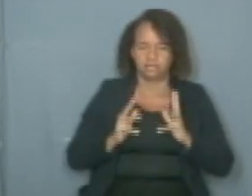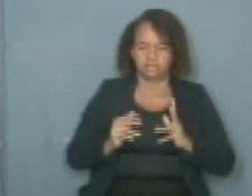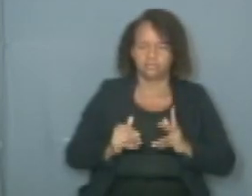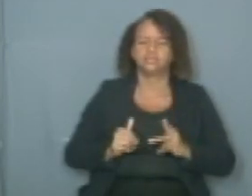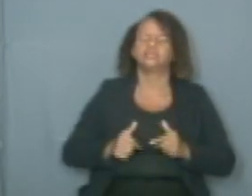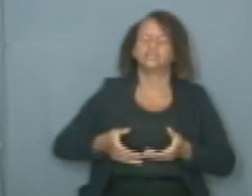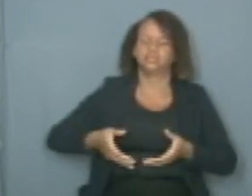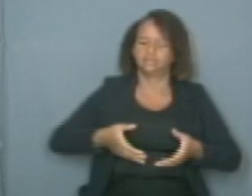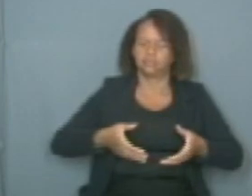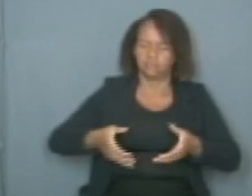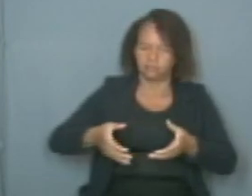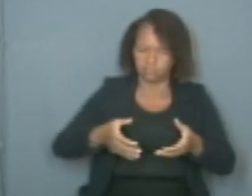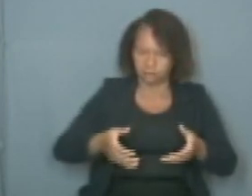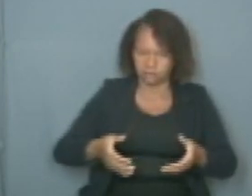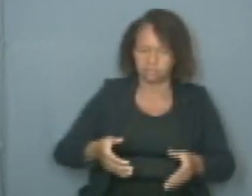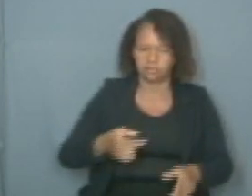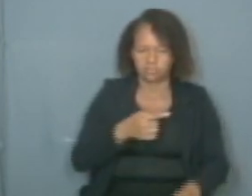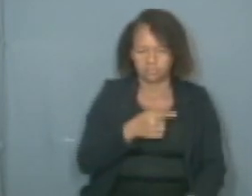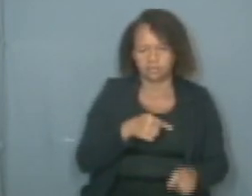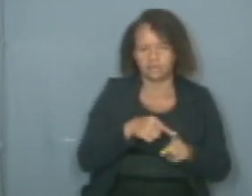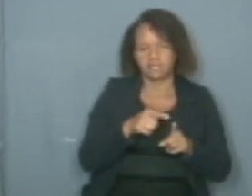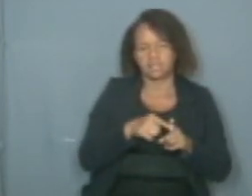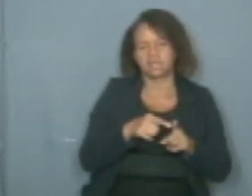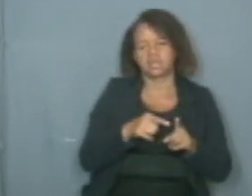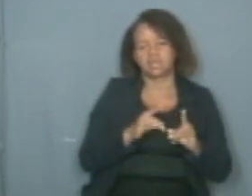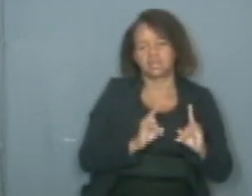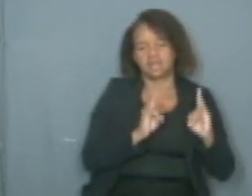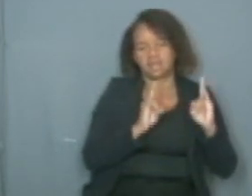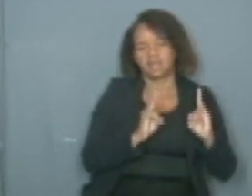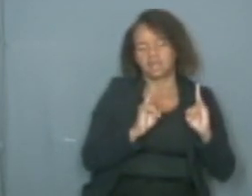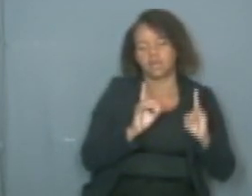e saneamento nas imediações do residencial Dom